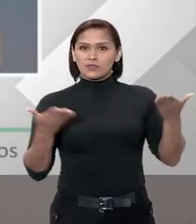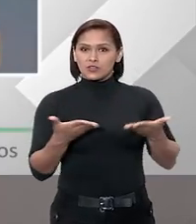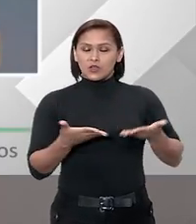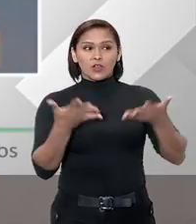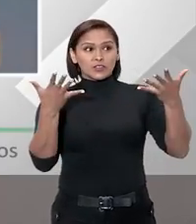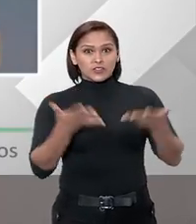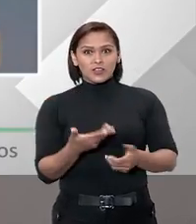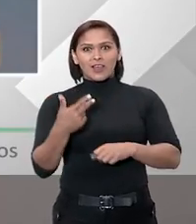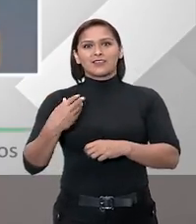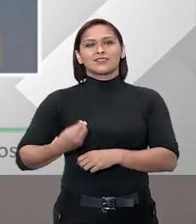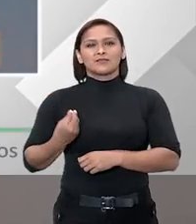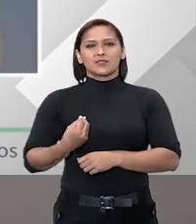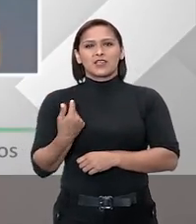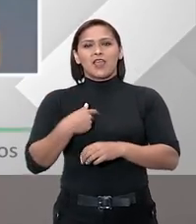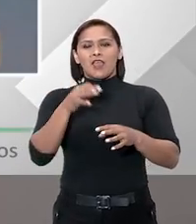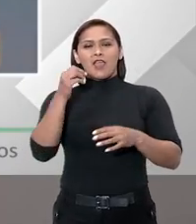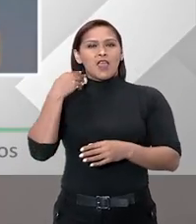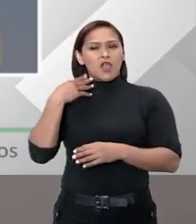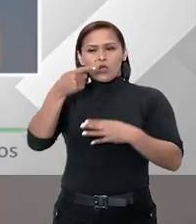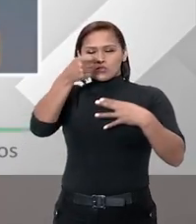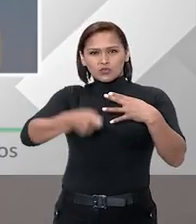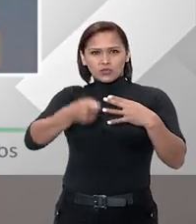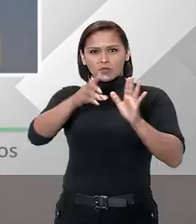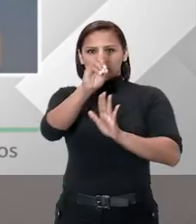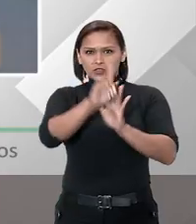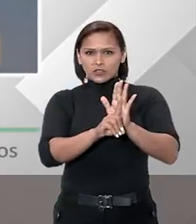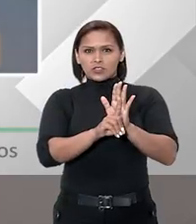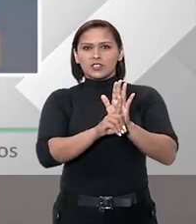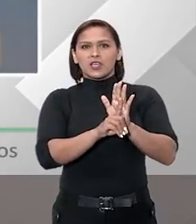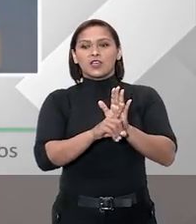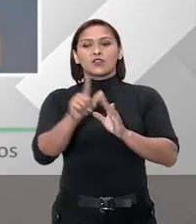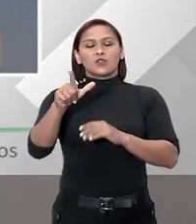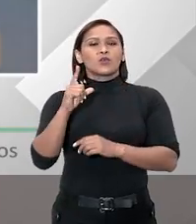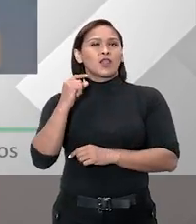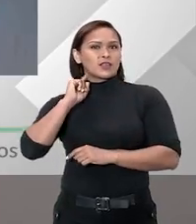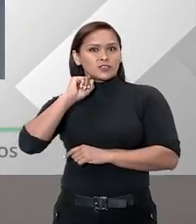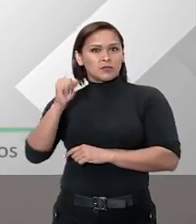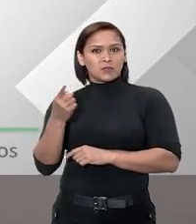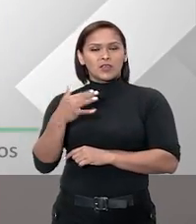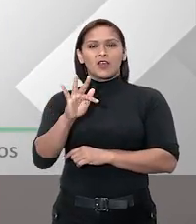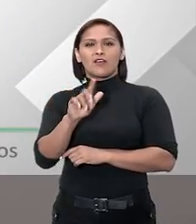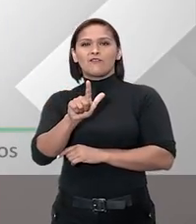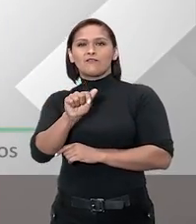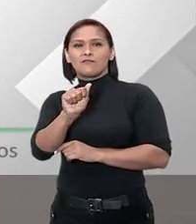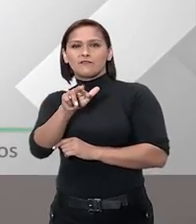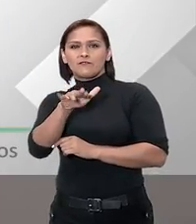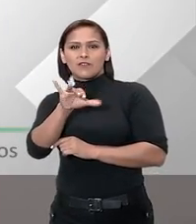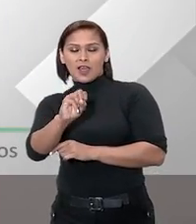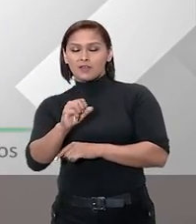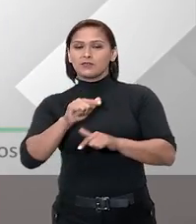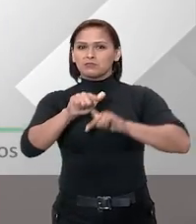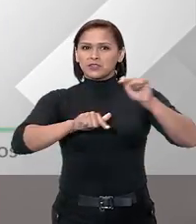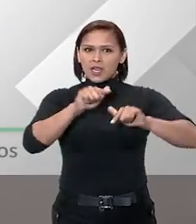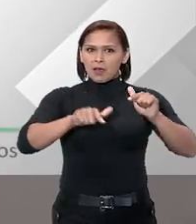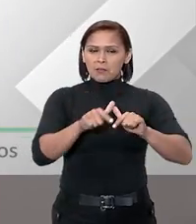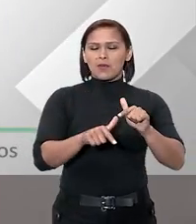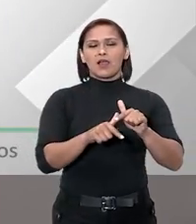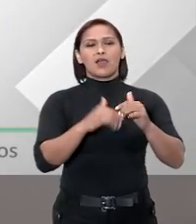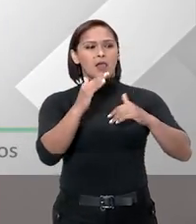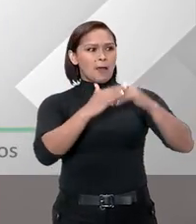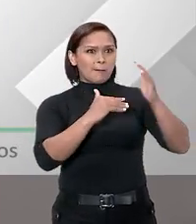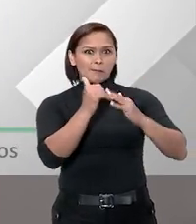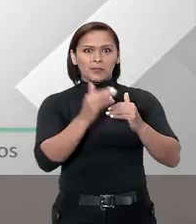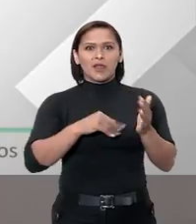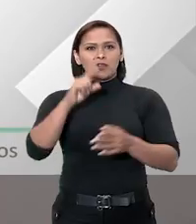de hoje já estão aqui. É o juiz de direito do Tribunal de Justiça de Minas Gerais, Flávio Schmidt, que além de trabalhar com o tema na